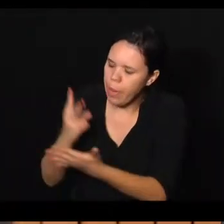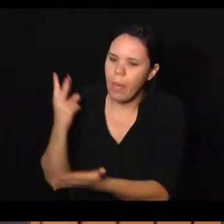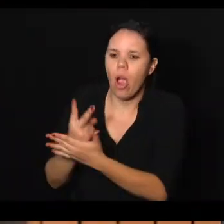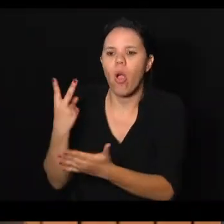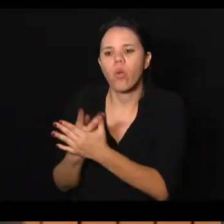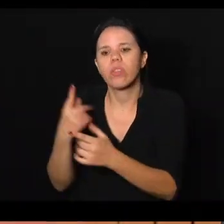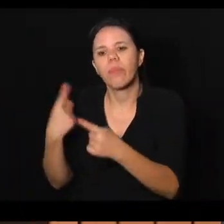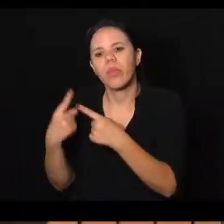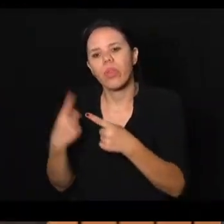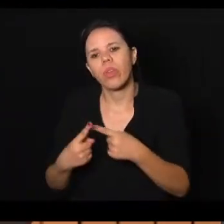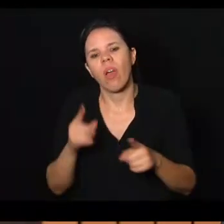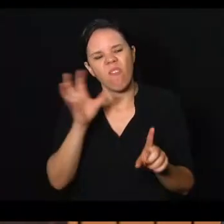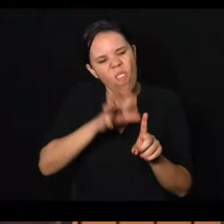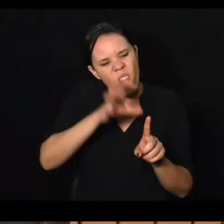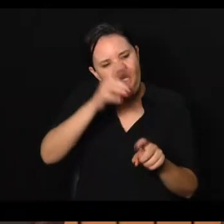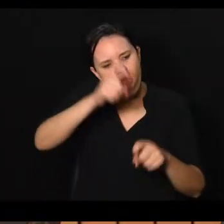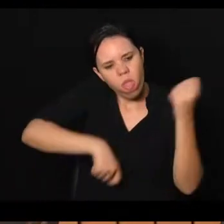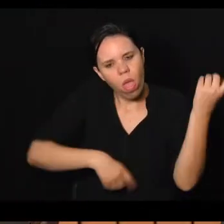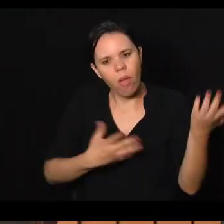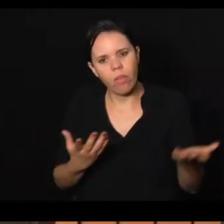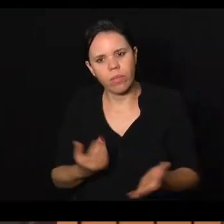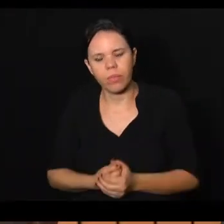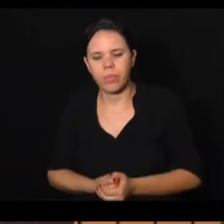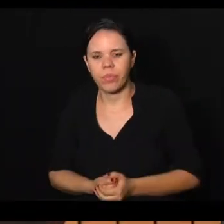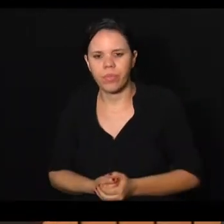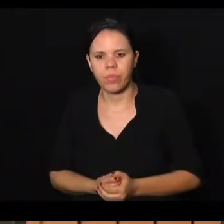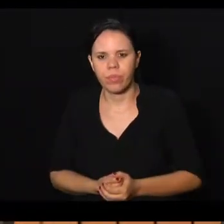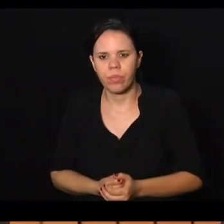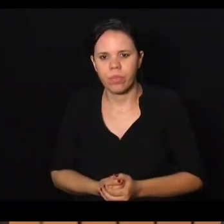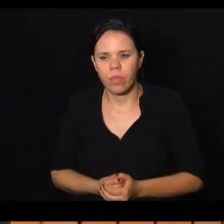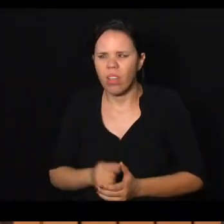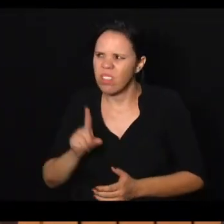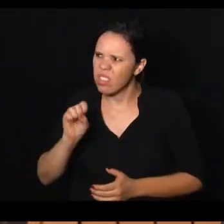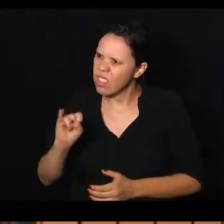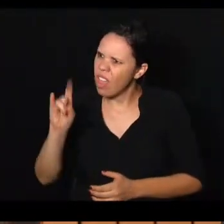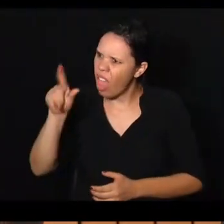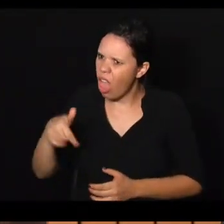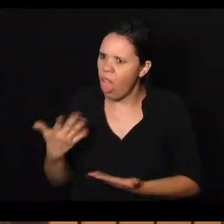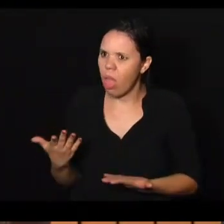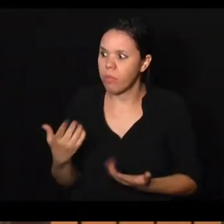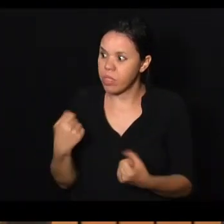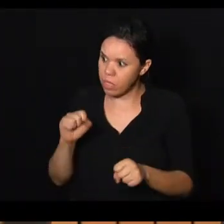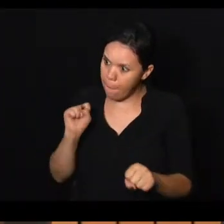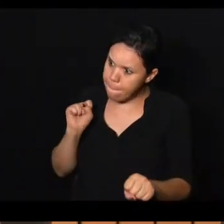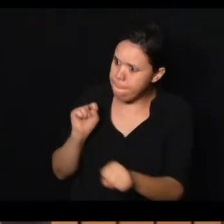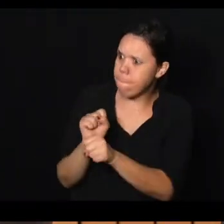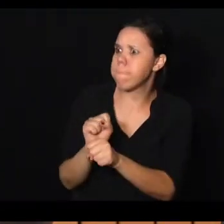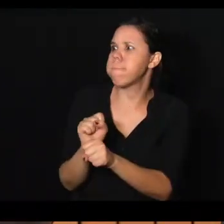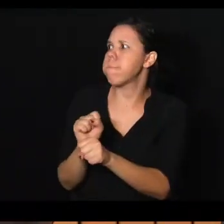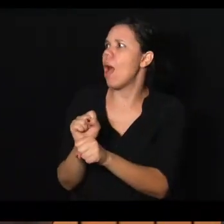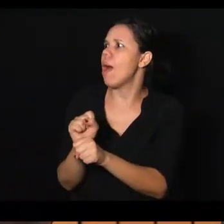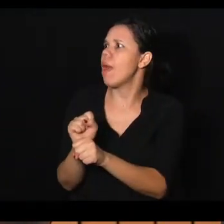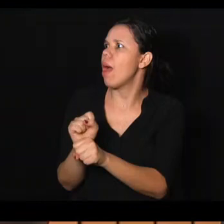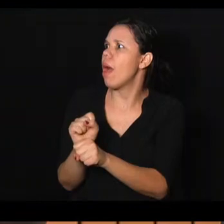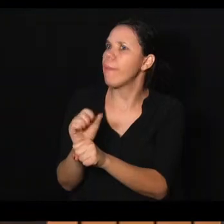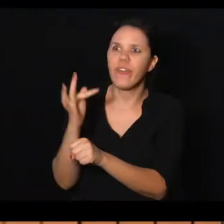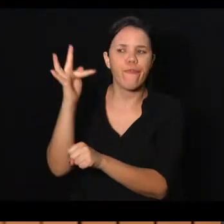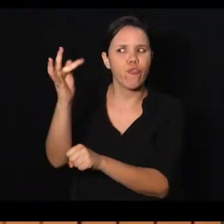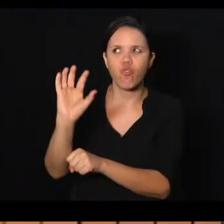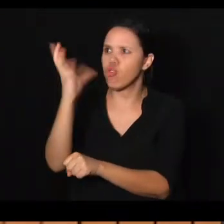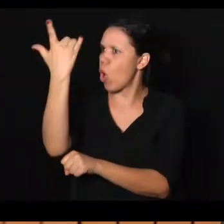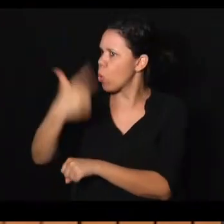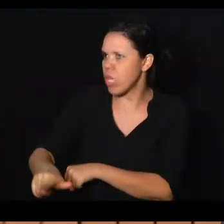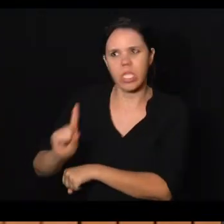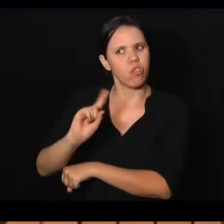nesta nação. Espera aí. Se é um ciclo, o ciclo tem que ser interrompido.